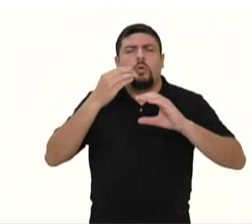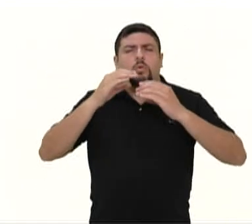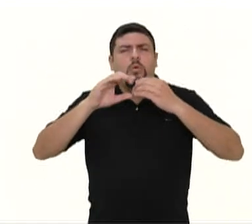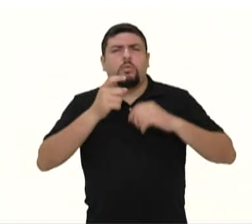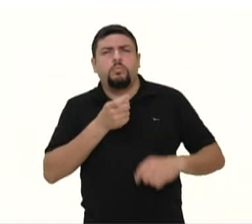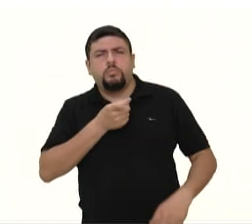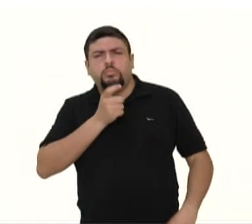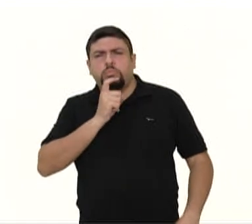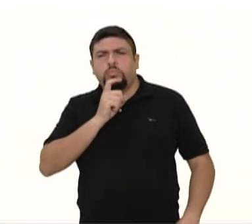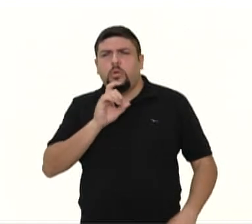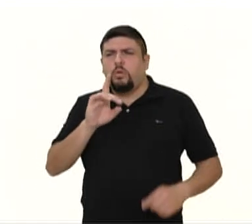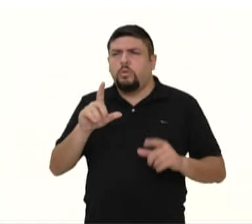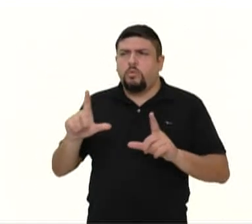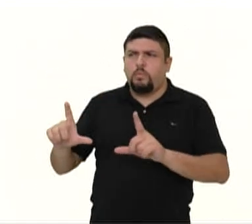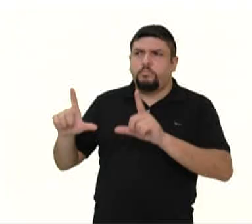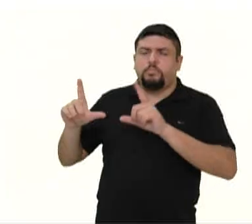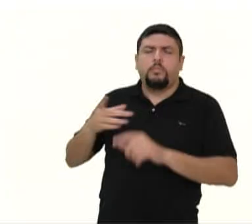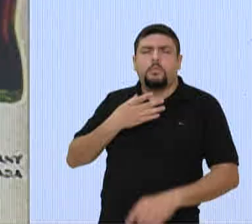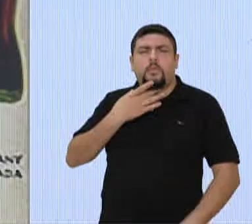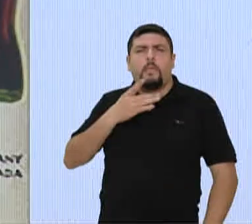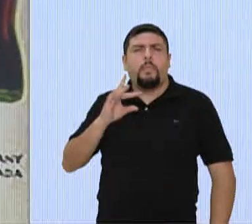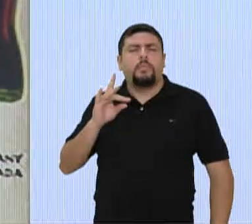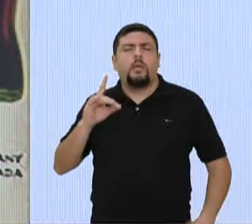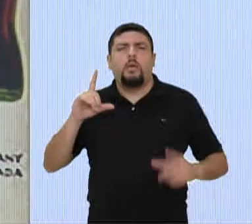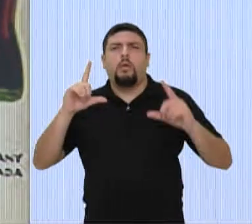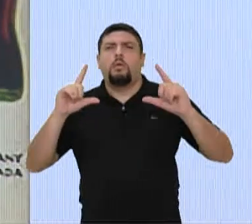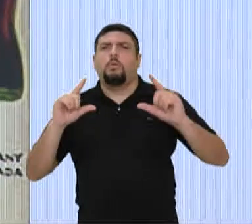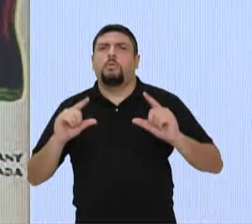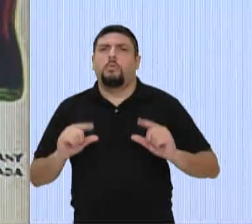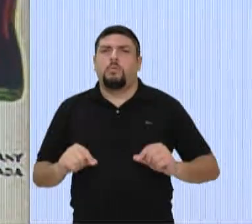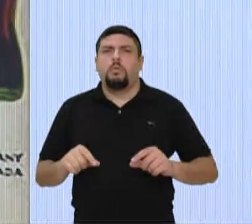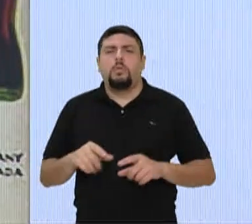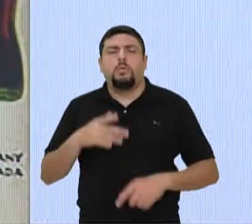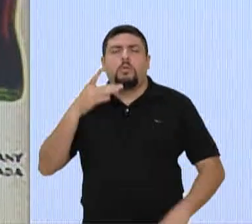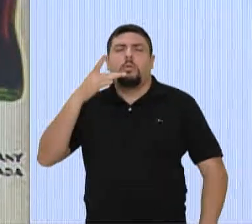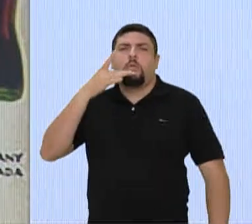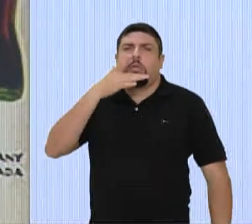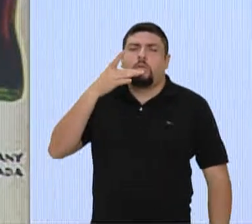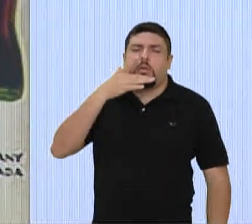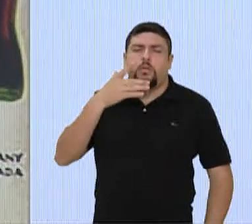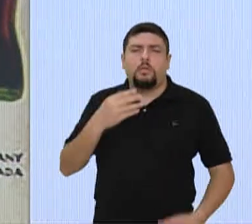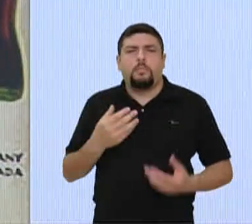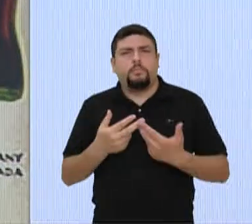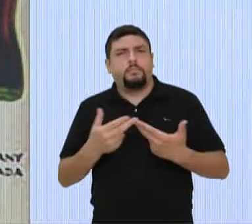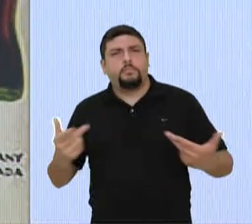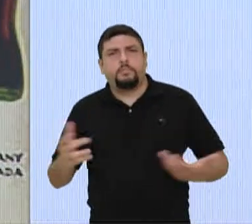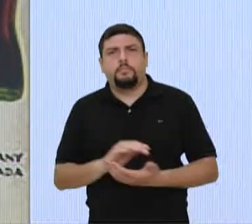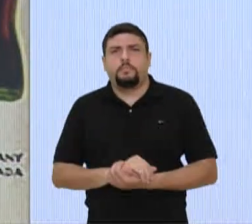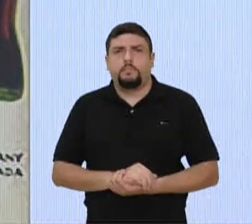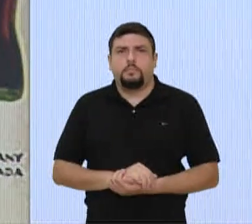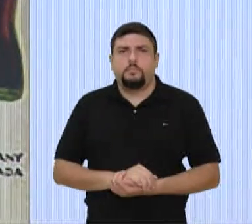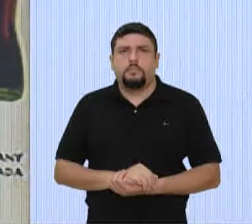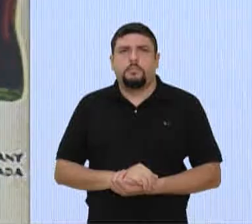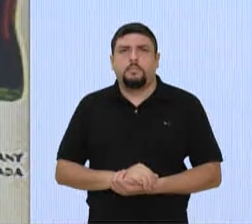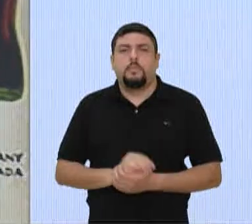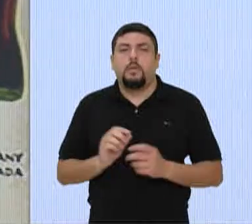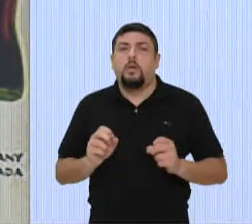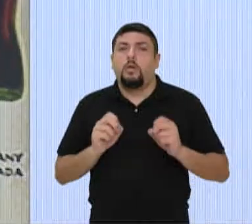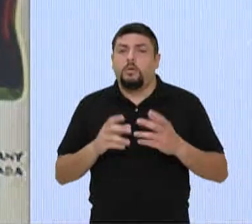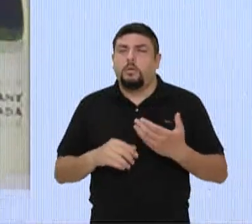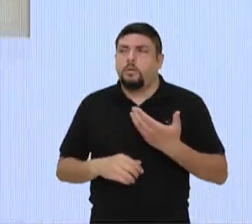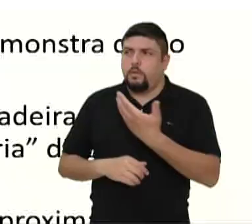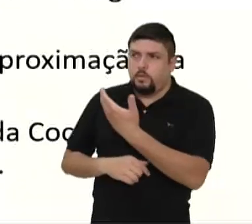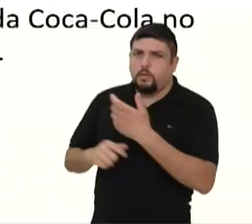só aplaca a sede, como também é deliciosamente refrescante. E etc. Até aqui já é suficiente para você fazer